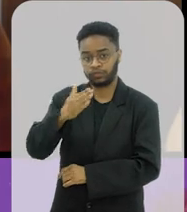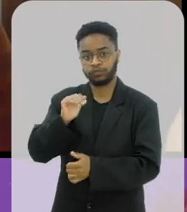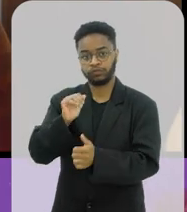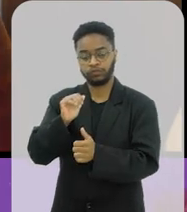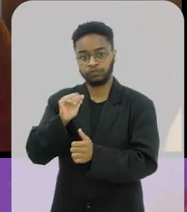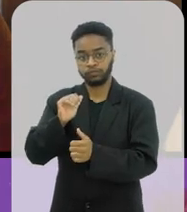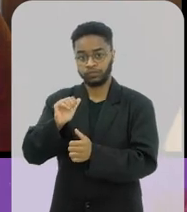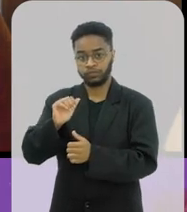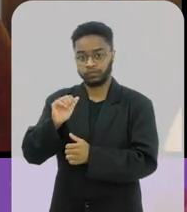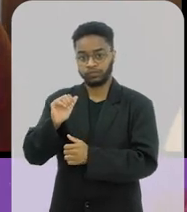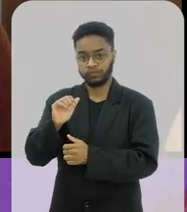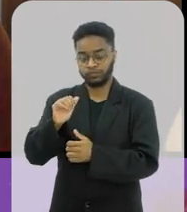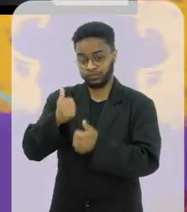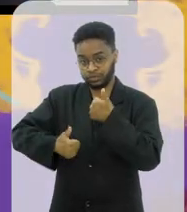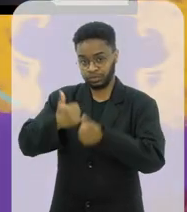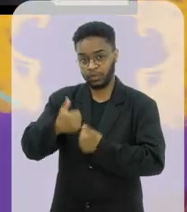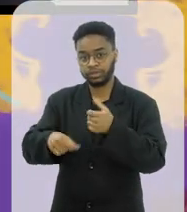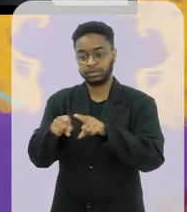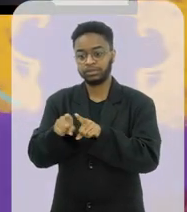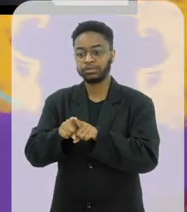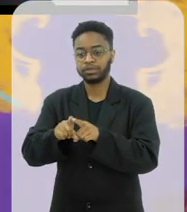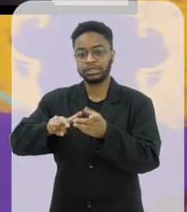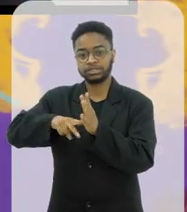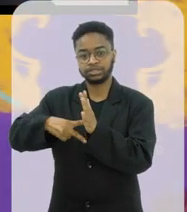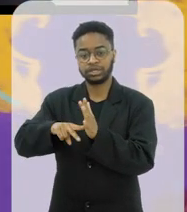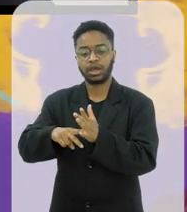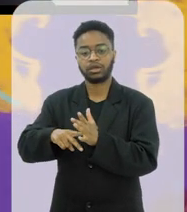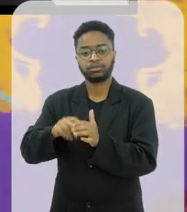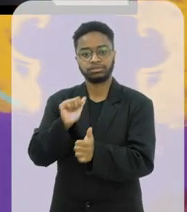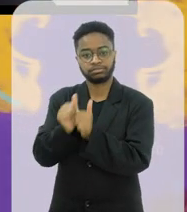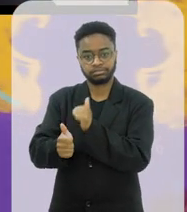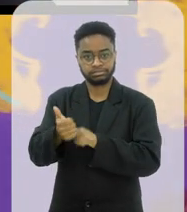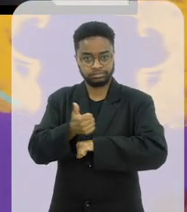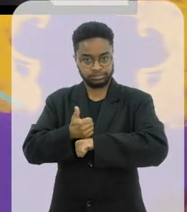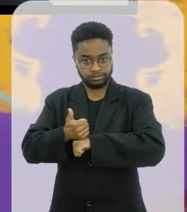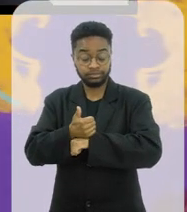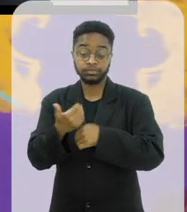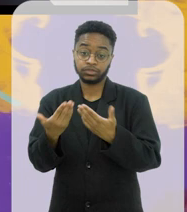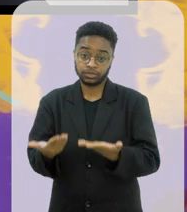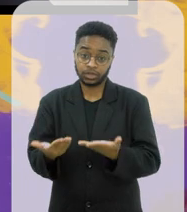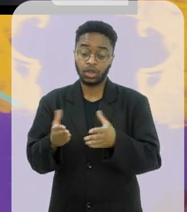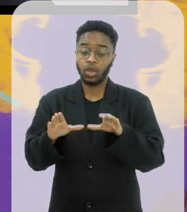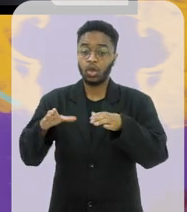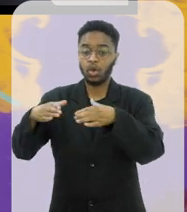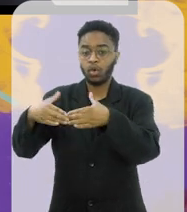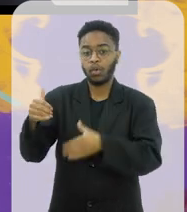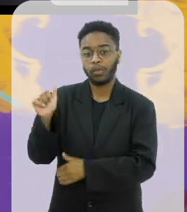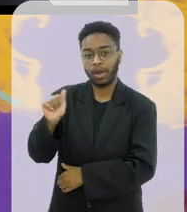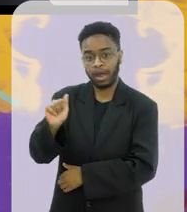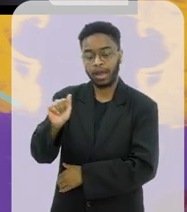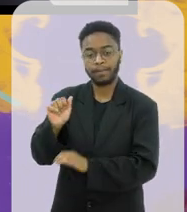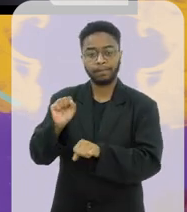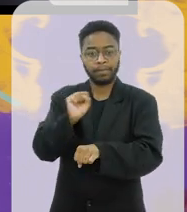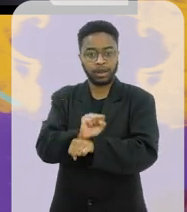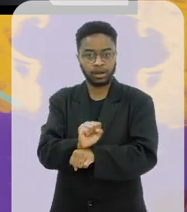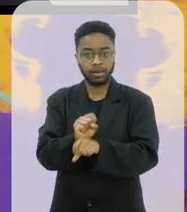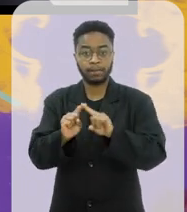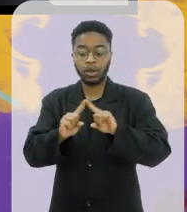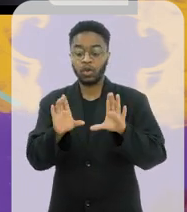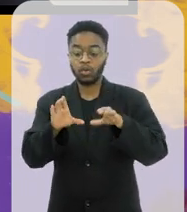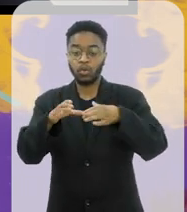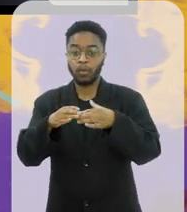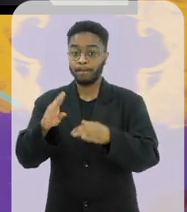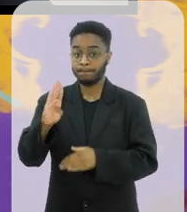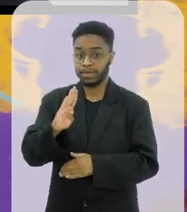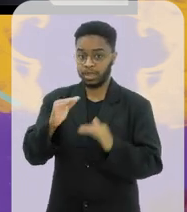enfim, da atual situação. Sérgio, o Campeonato Brasileiro da primeira divisão foi paralisado. Da divisão B, segunda